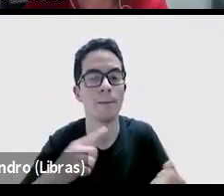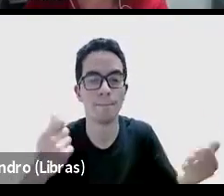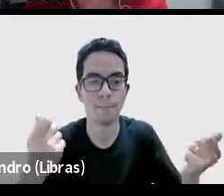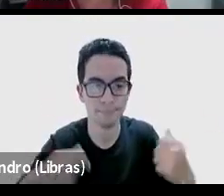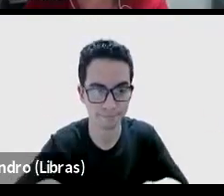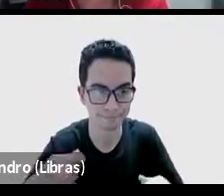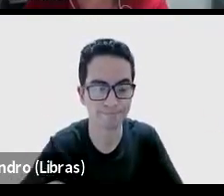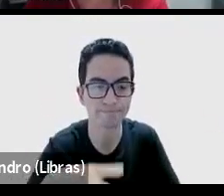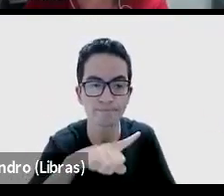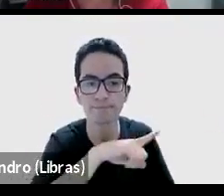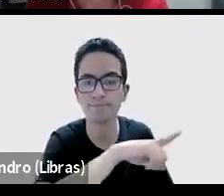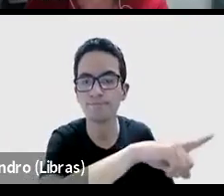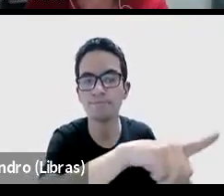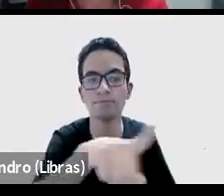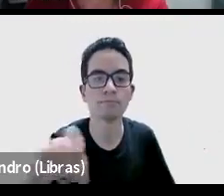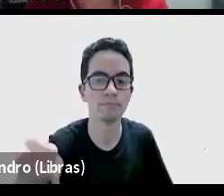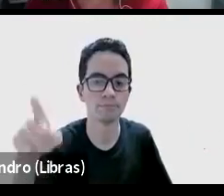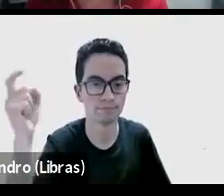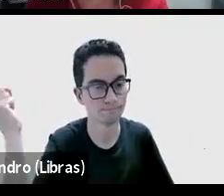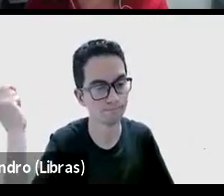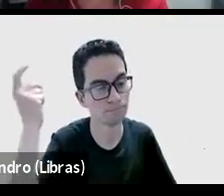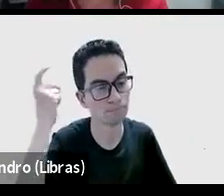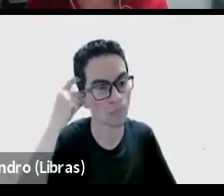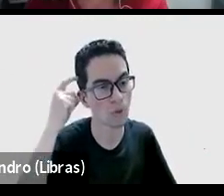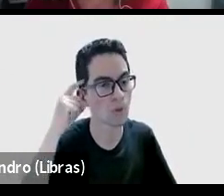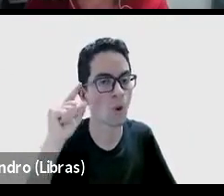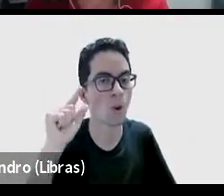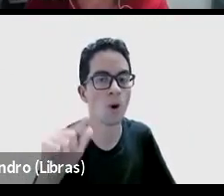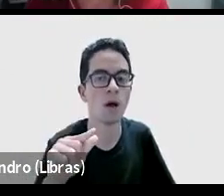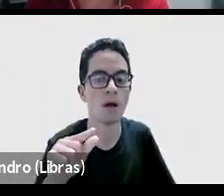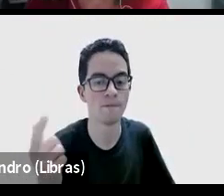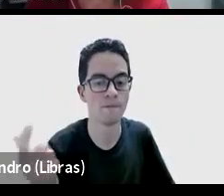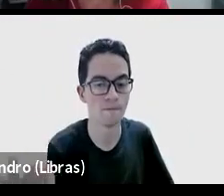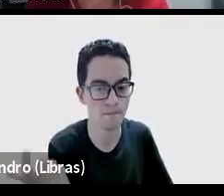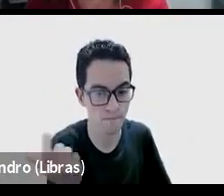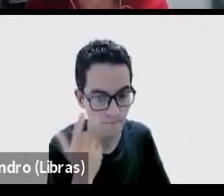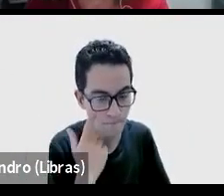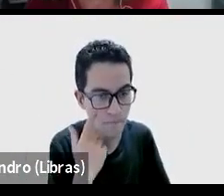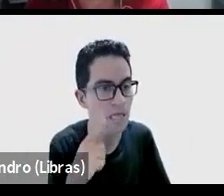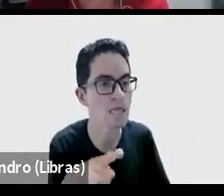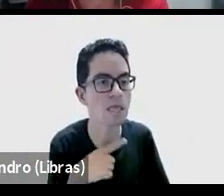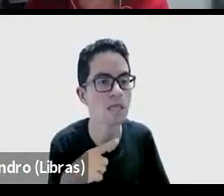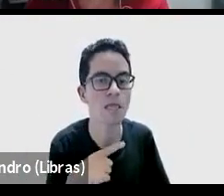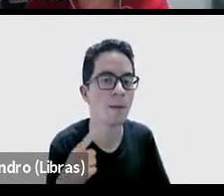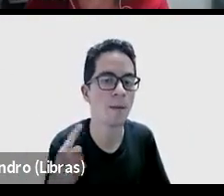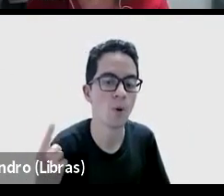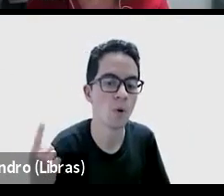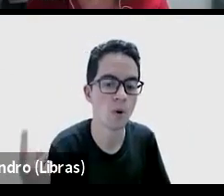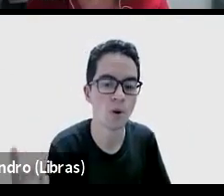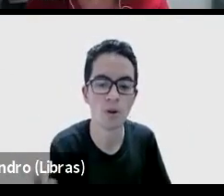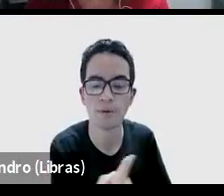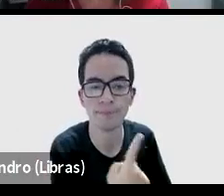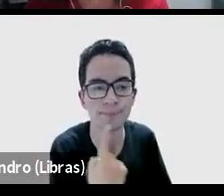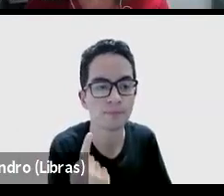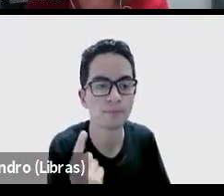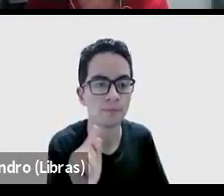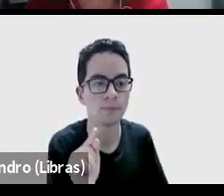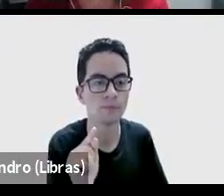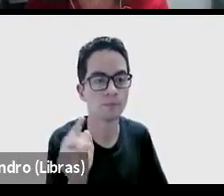necessárias, né? E então assim, o que a gente tem, né,